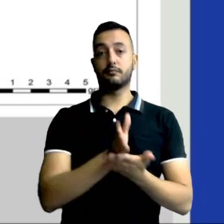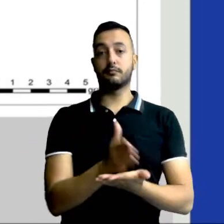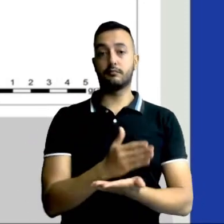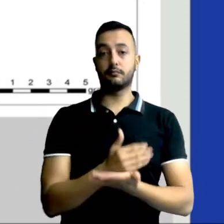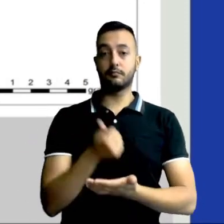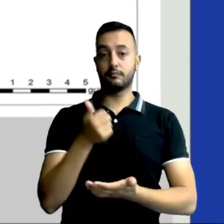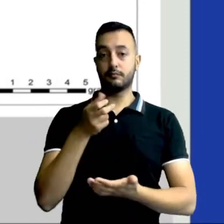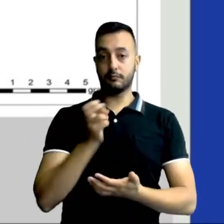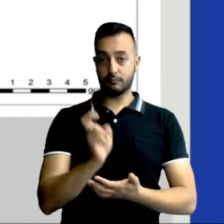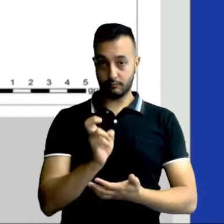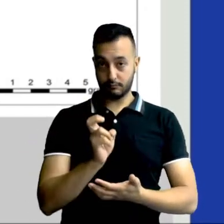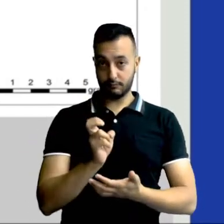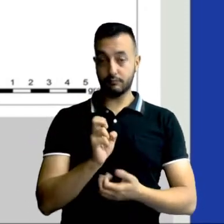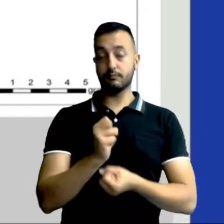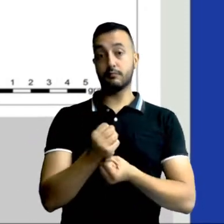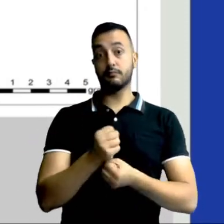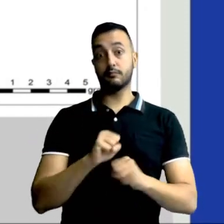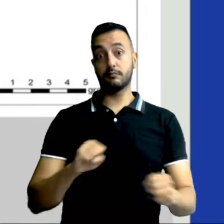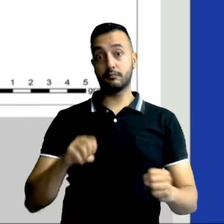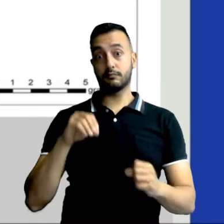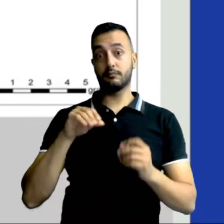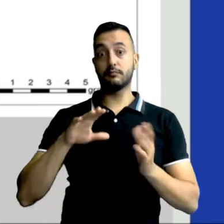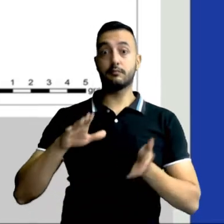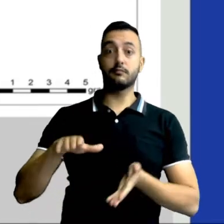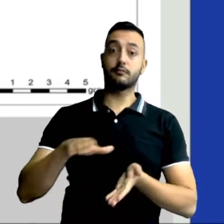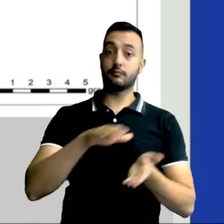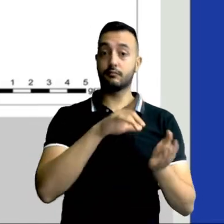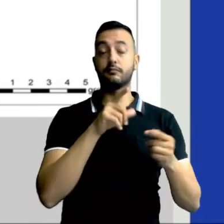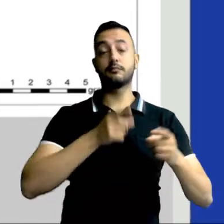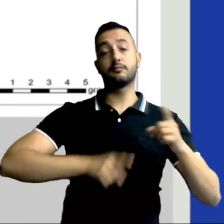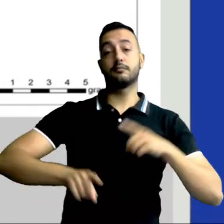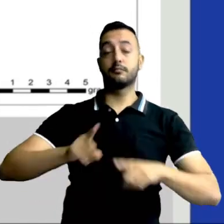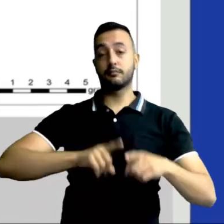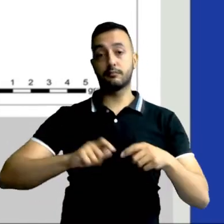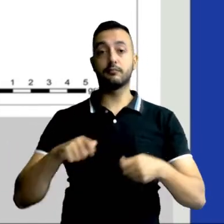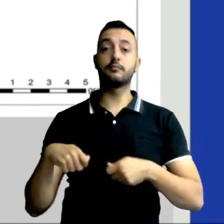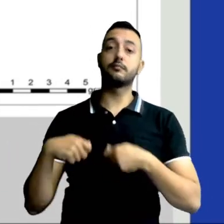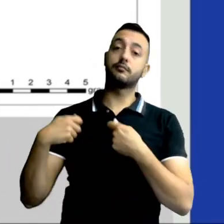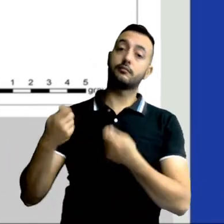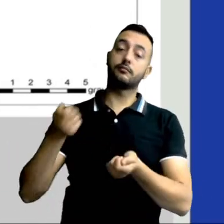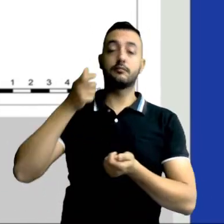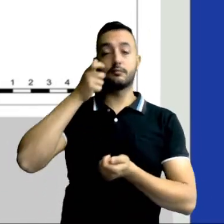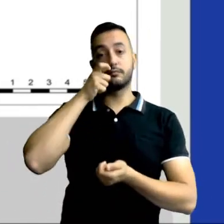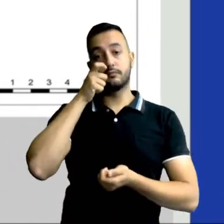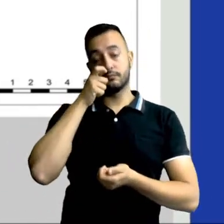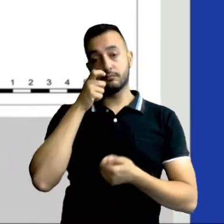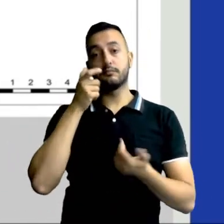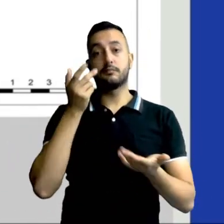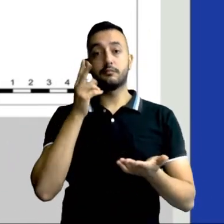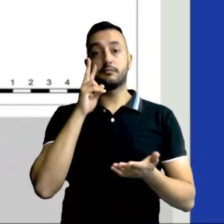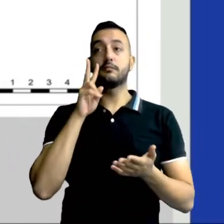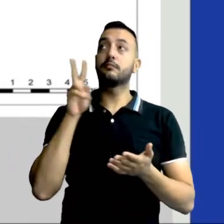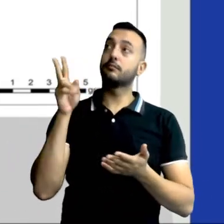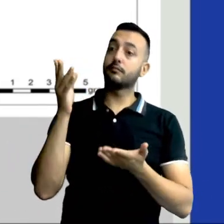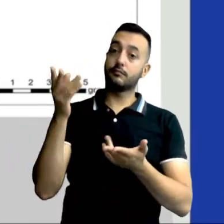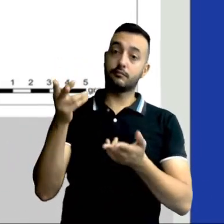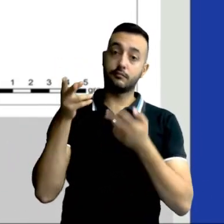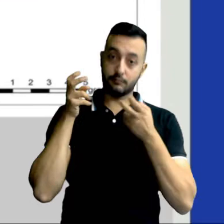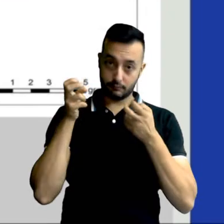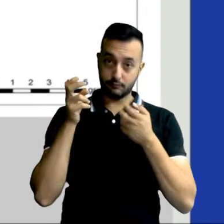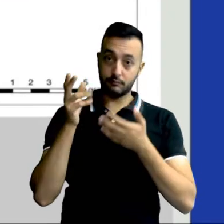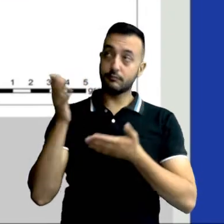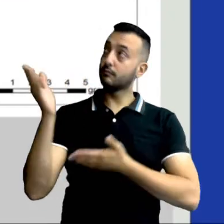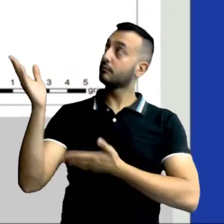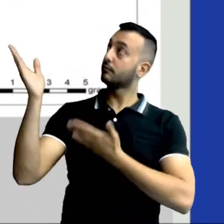em 15 grandes faixas de terra tá que tiveram sua administração entregue a interessados como vocês podem perceber aqui